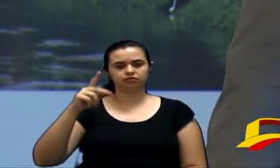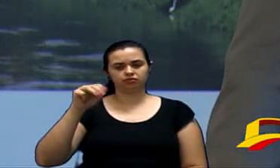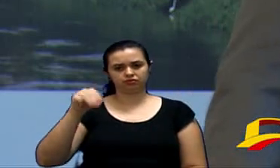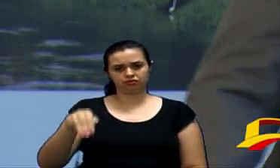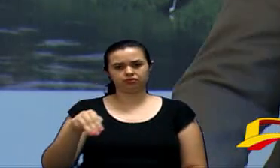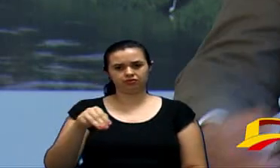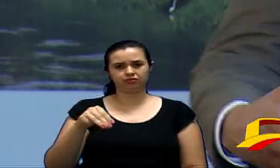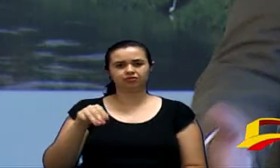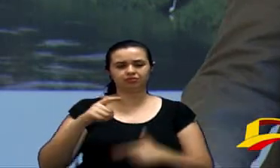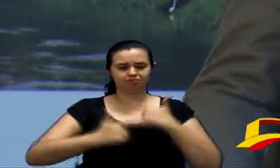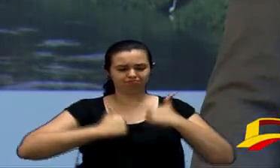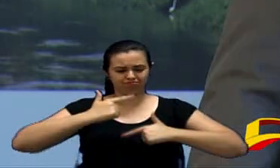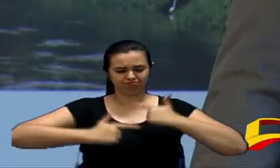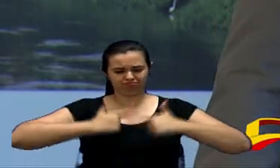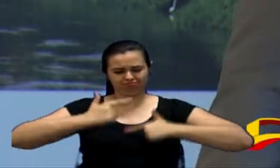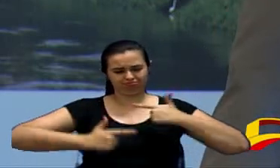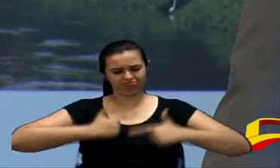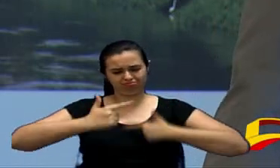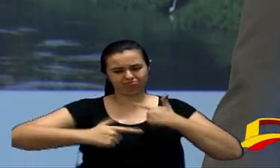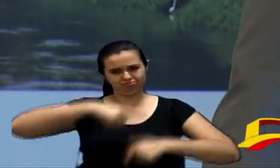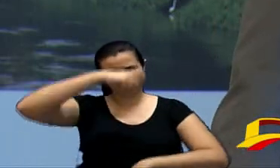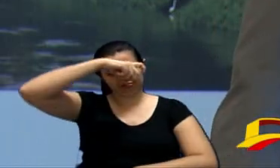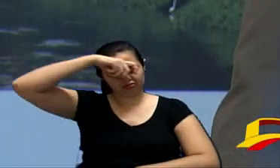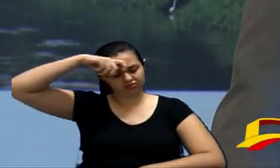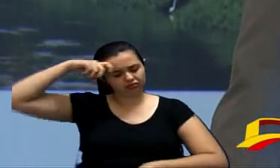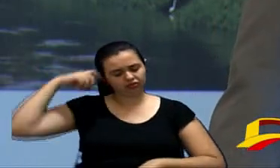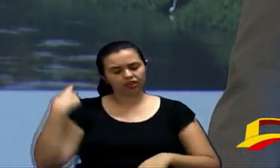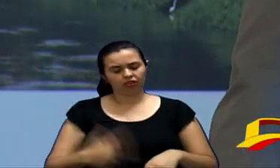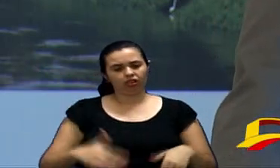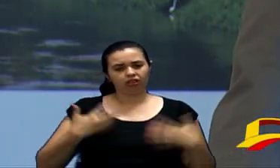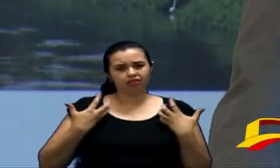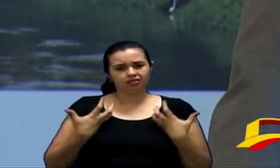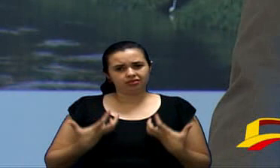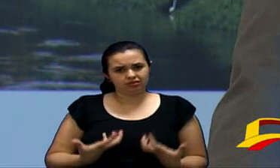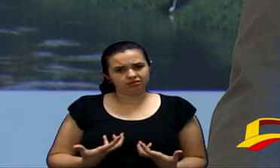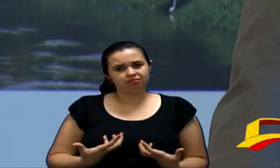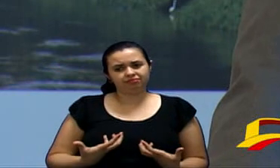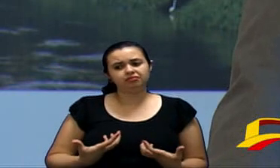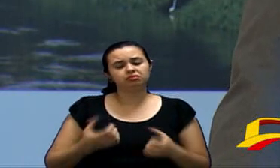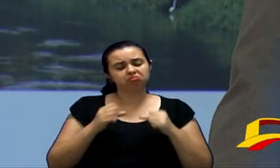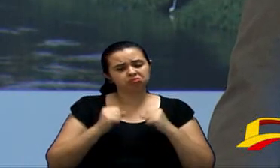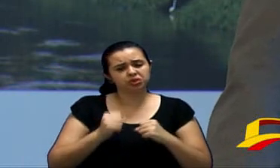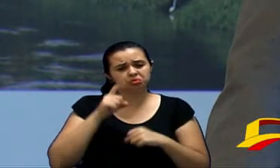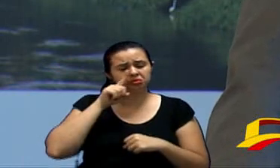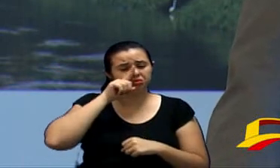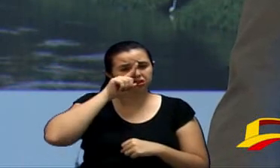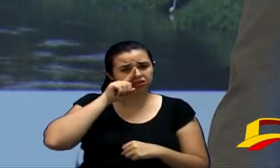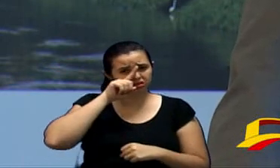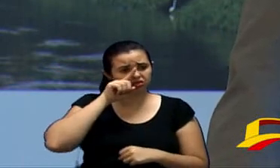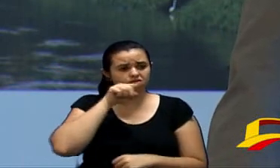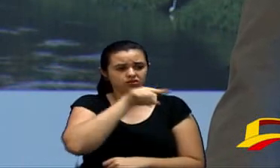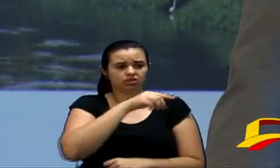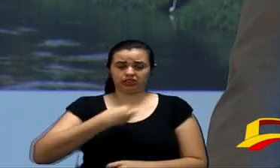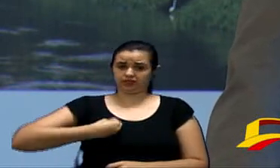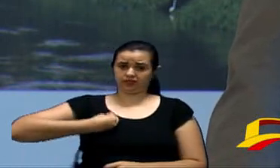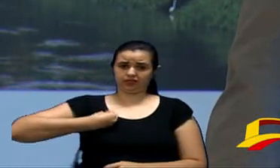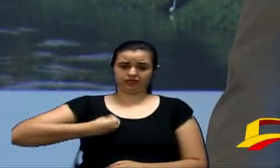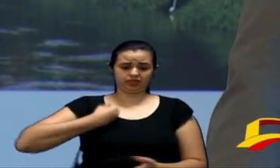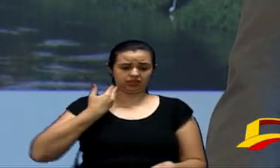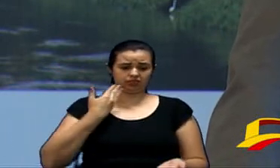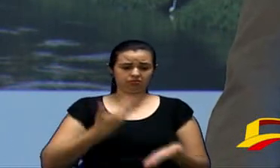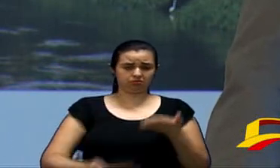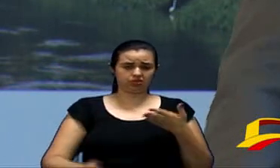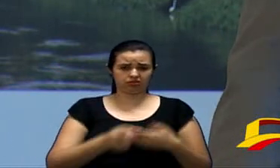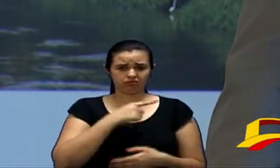exaurido não vai trazer nenhuma situação positiva e coloca em risco a situação dele, da própria vida dele e de todo